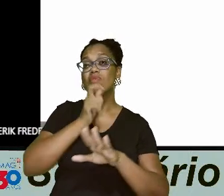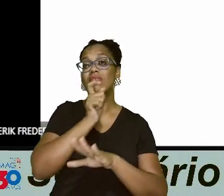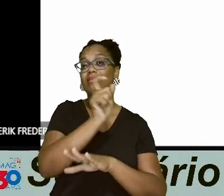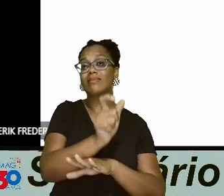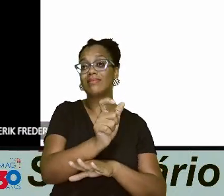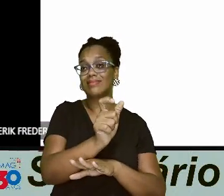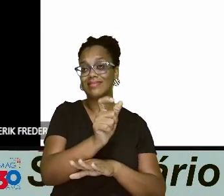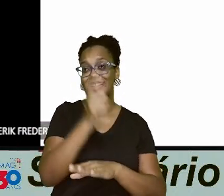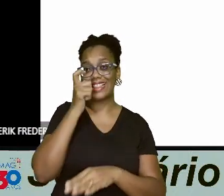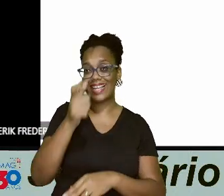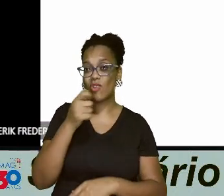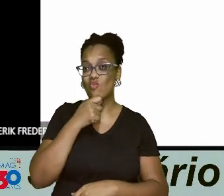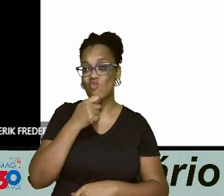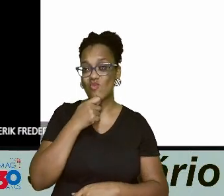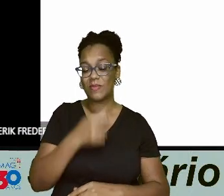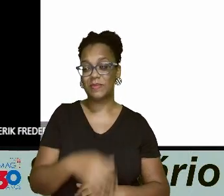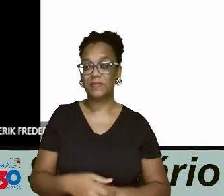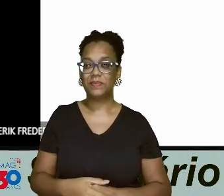interessada.